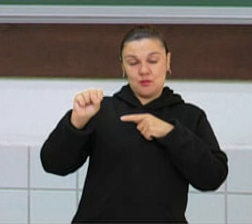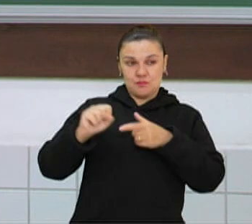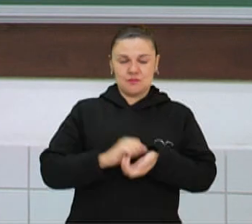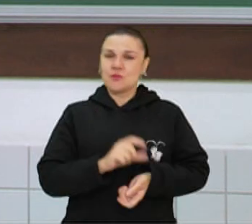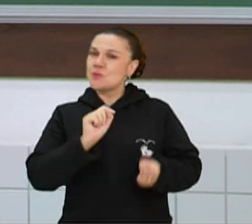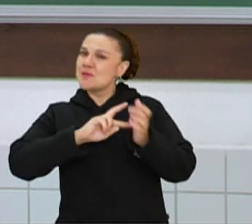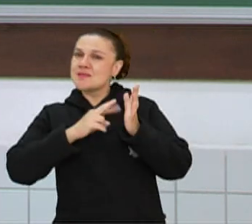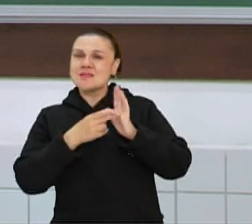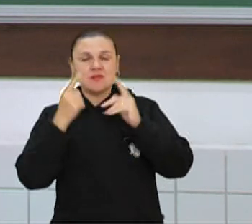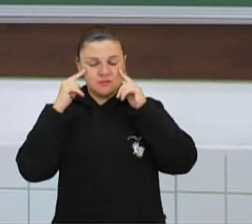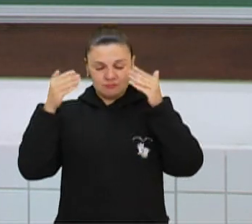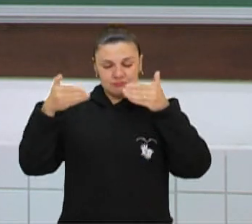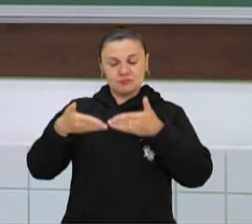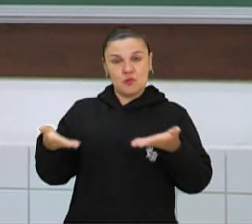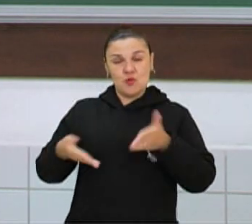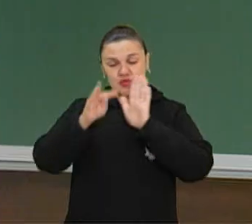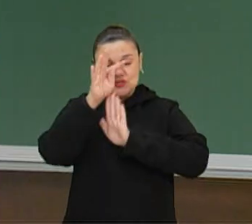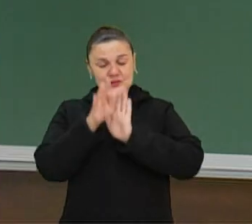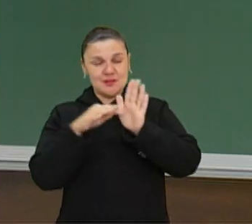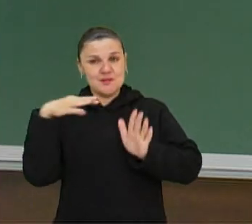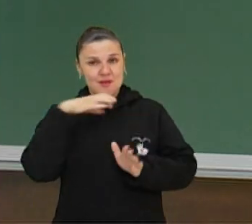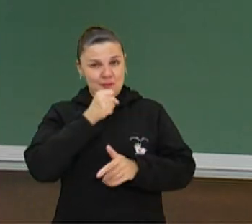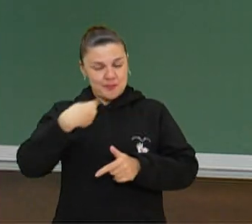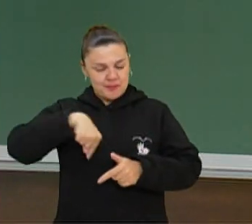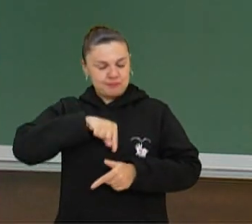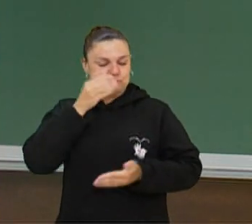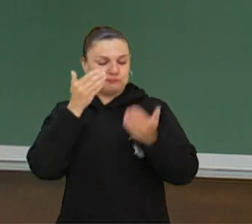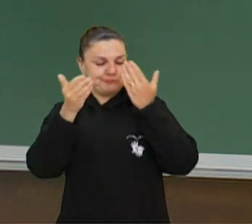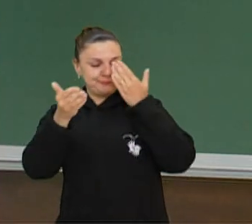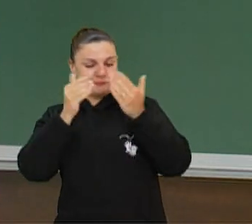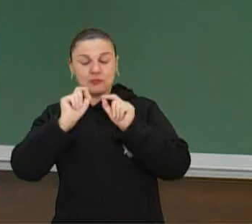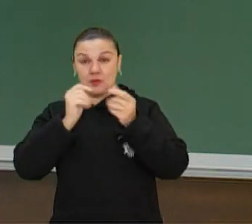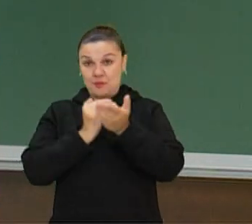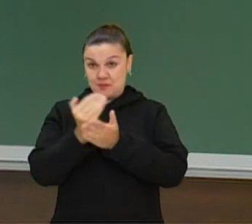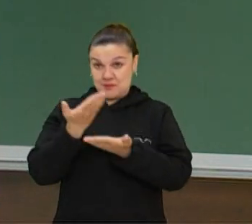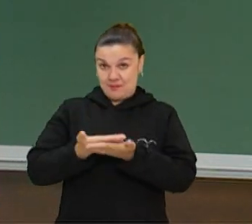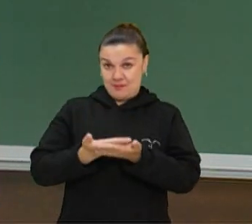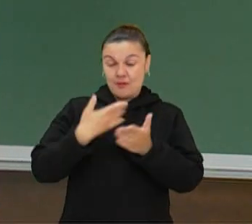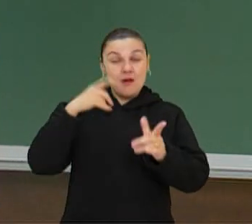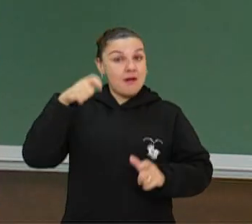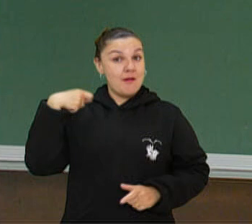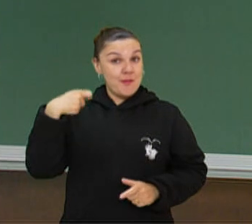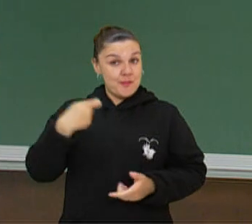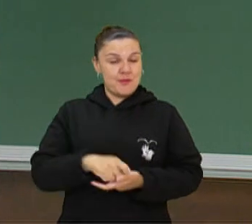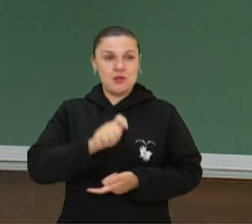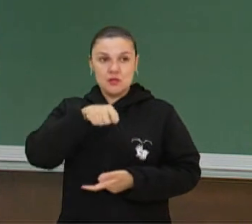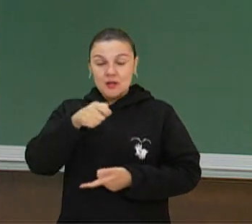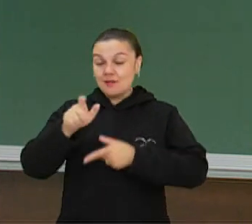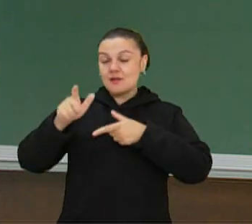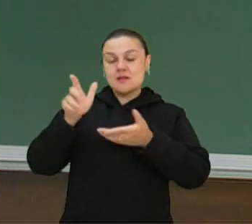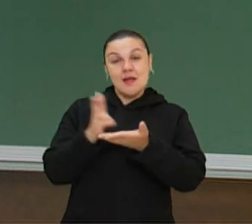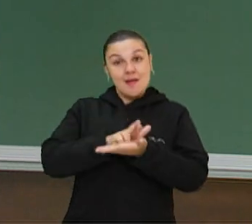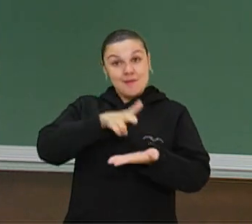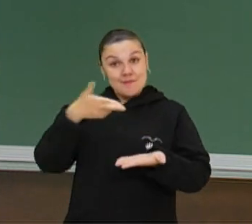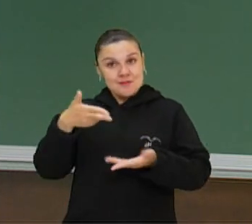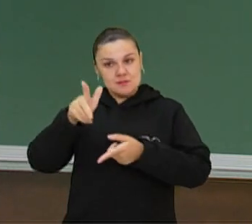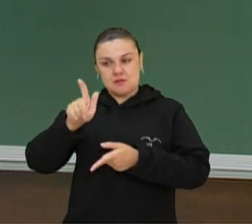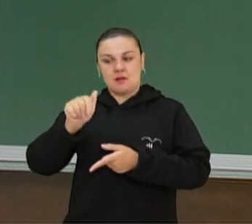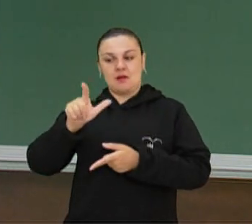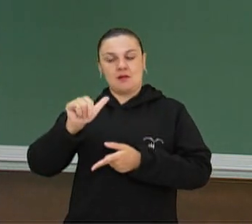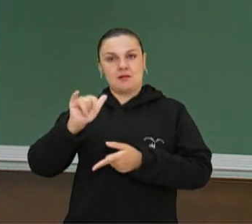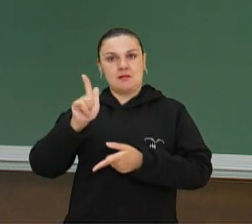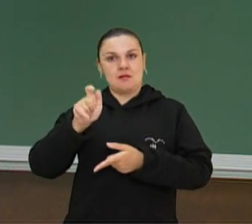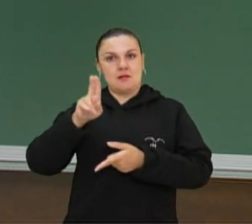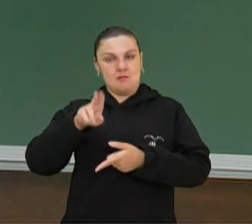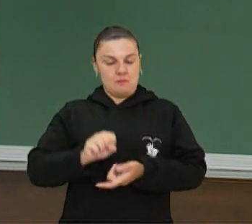Então o que nós vamos observar aqui? Eu trouxe um textinho para a gente analisar, para a gente dar início à aula, tá? Uma reportagem da revista Galileu. Tá? O que